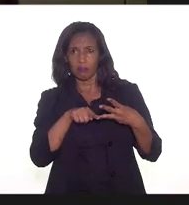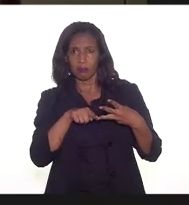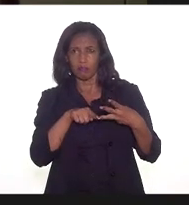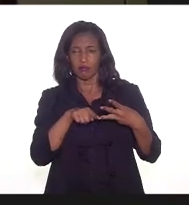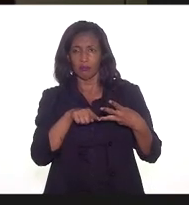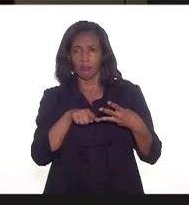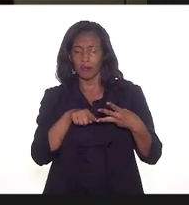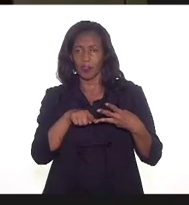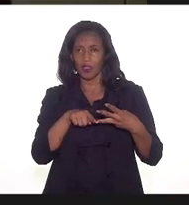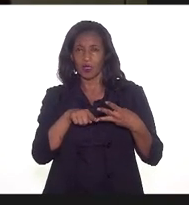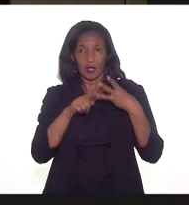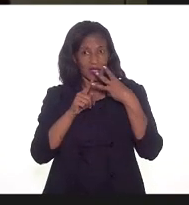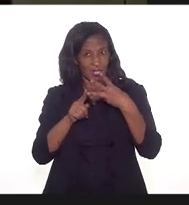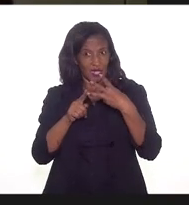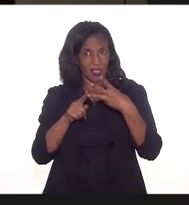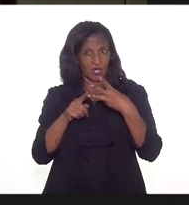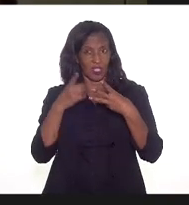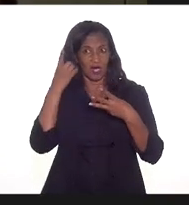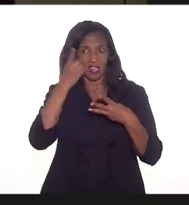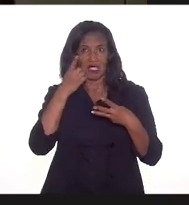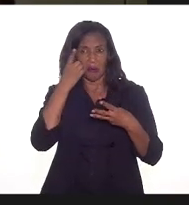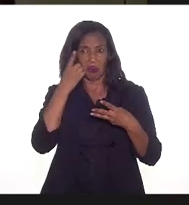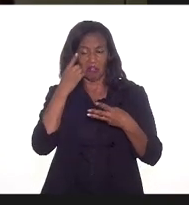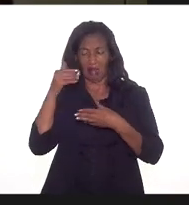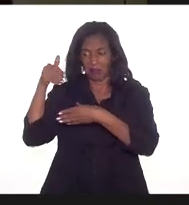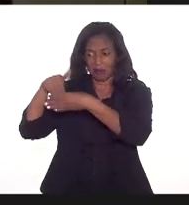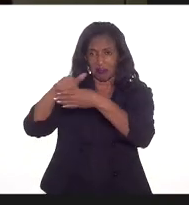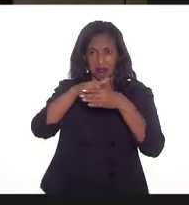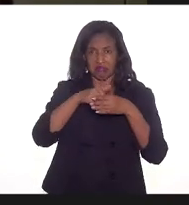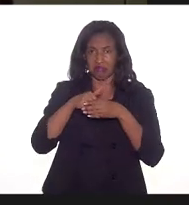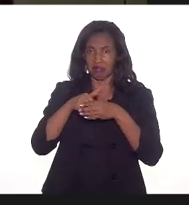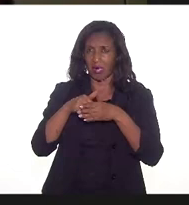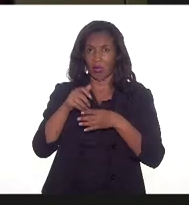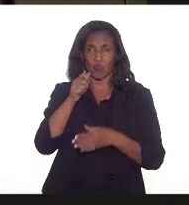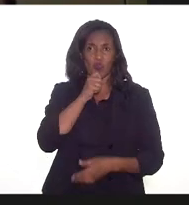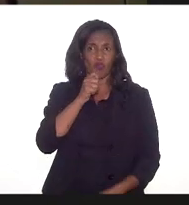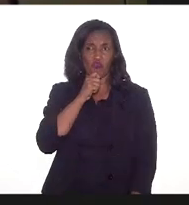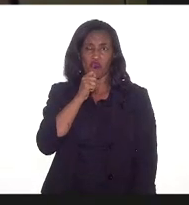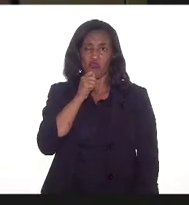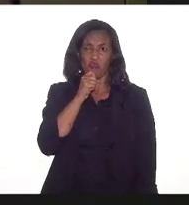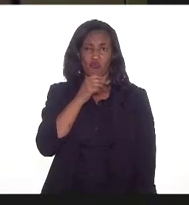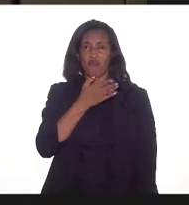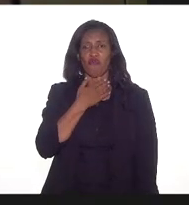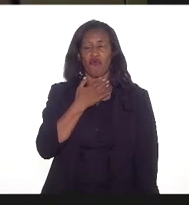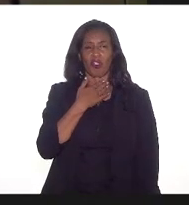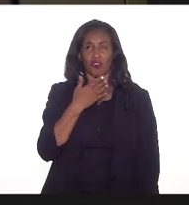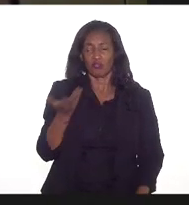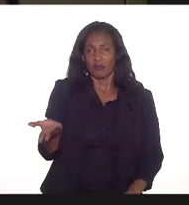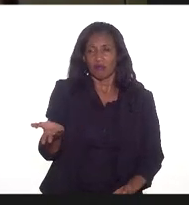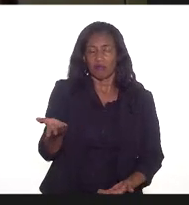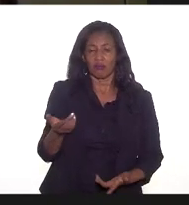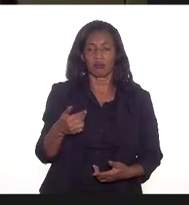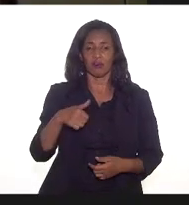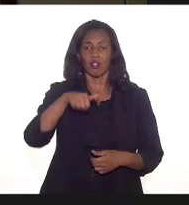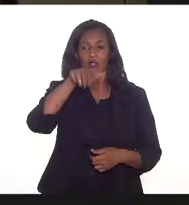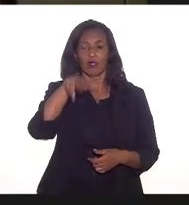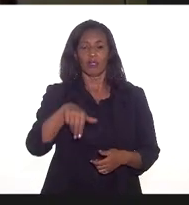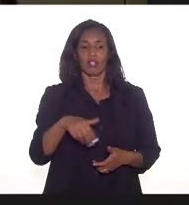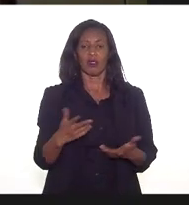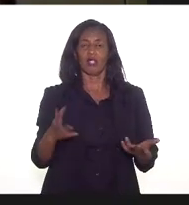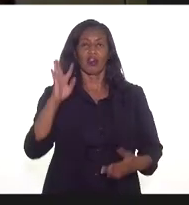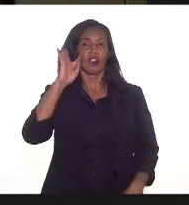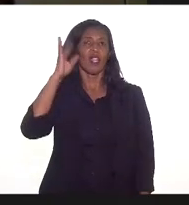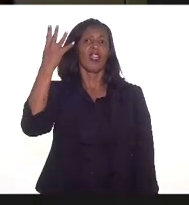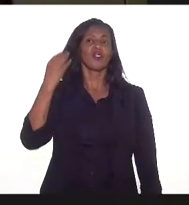3 deputados eleitos, não tem influência, os chefes de poderes não têm influência, então o triunvirato